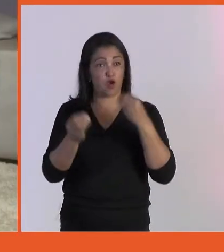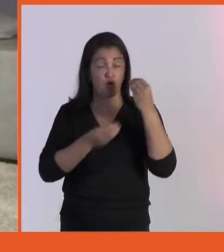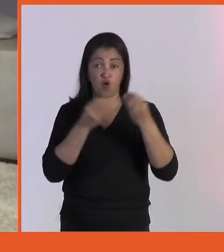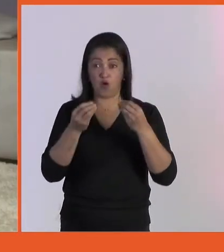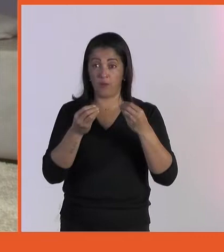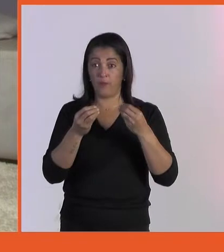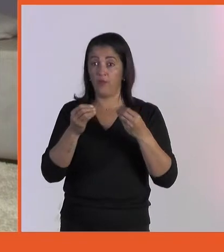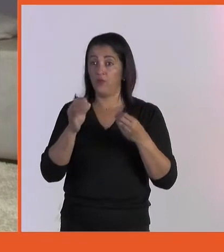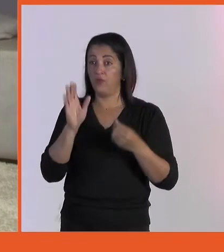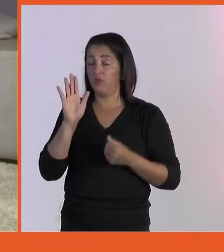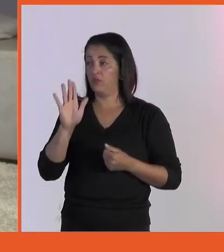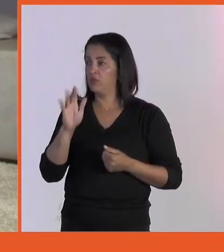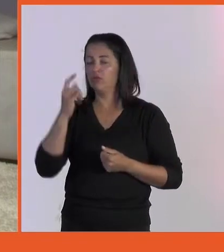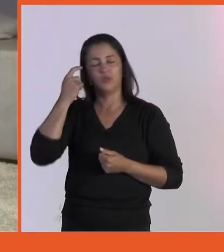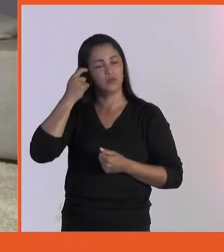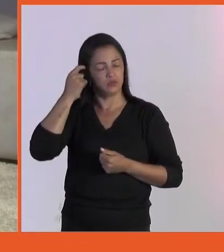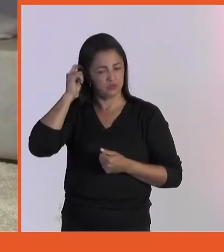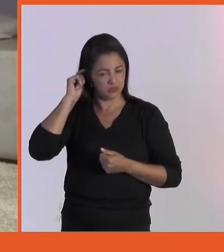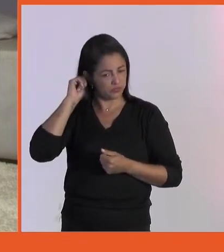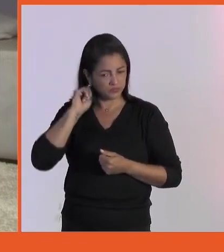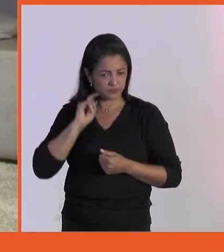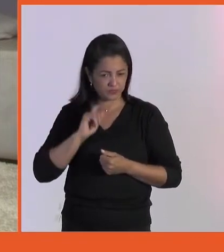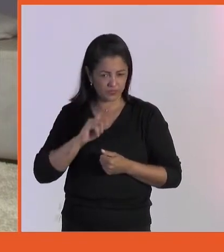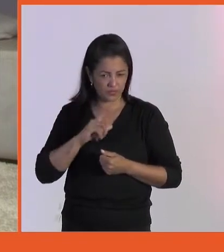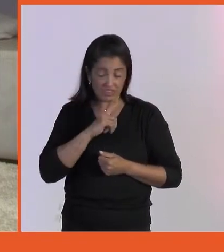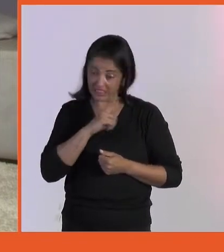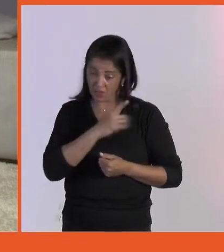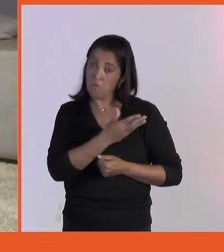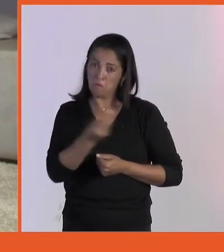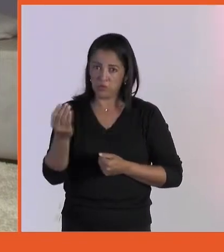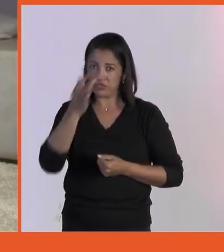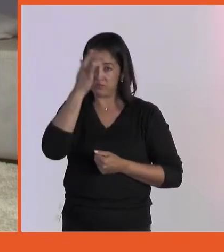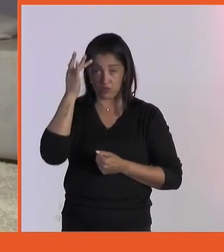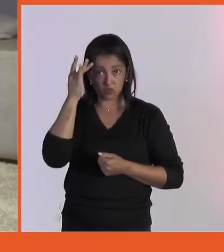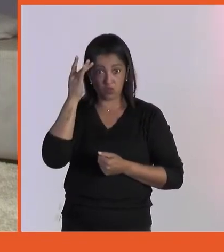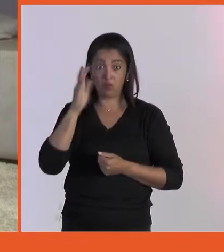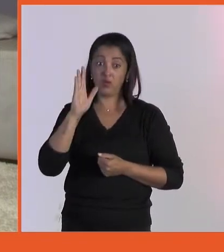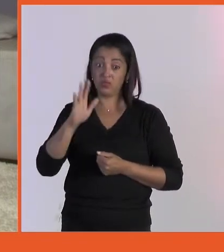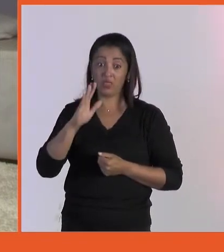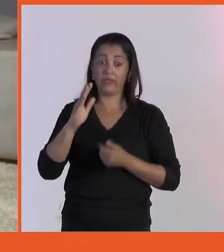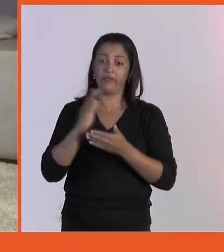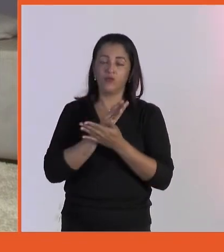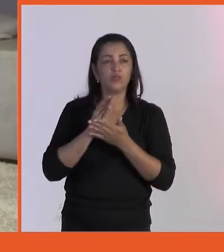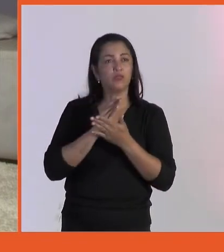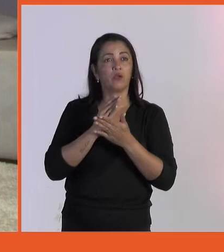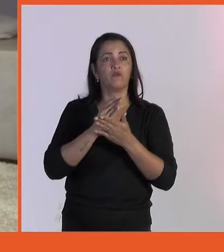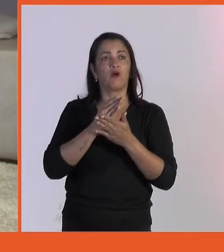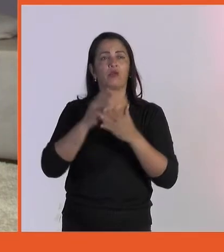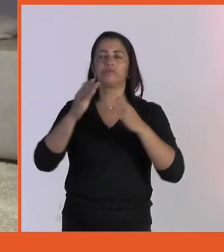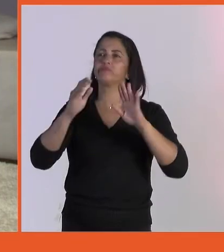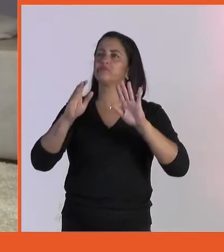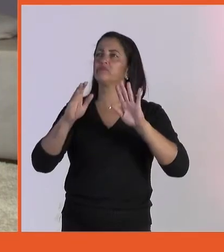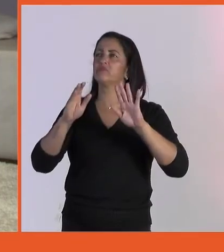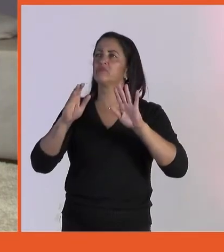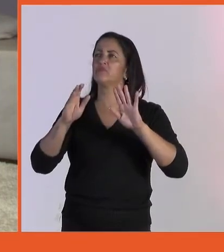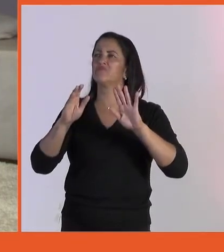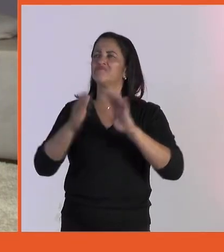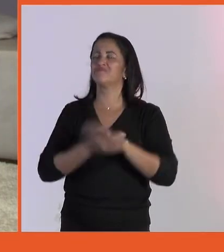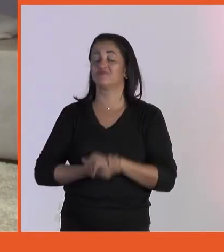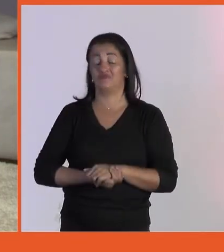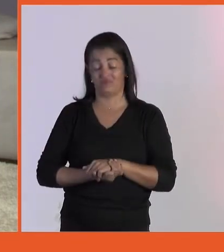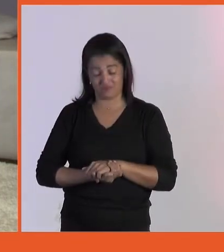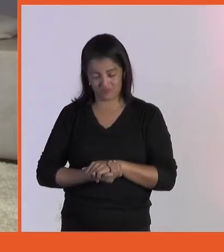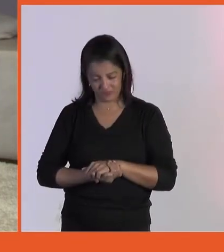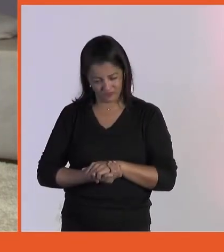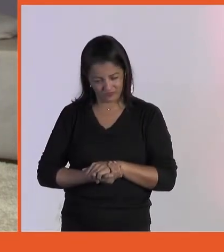mais ouviu também, sim, assim. E a gente também consumiu muita gente também, né? E tem, se eu parar aqui pra pensar, tem vários criadores que também salvaram a minha quarentena ali,